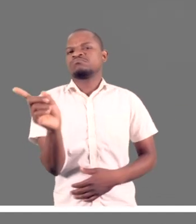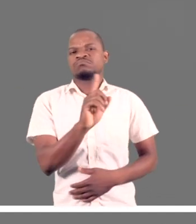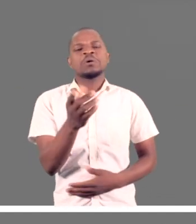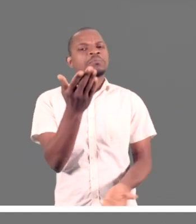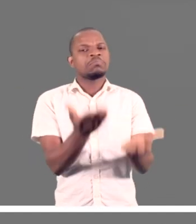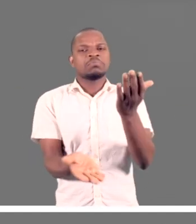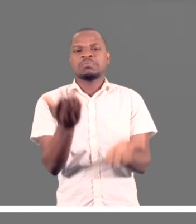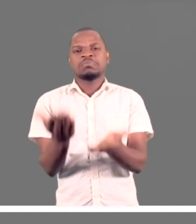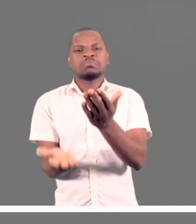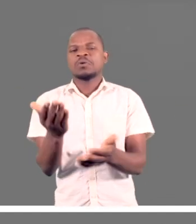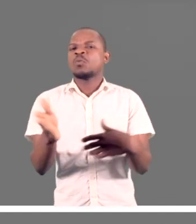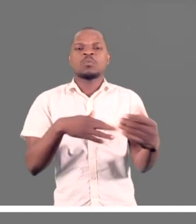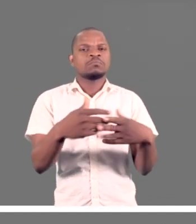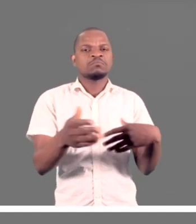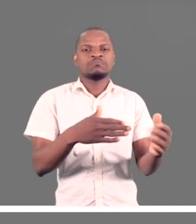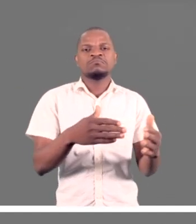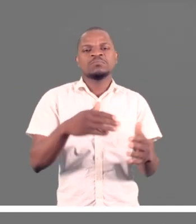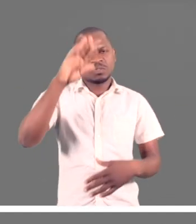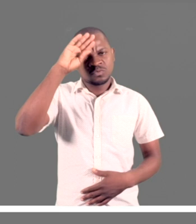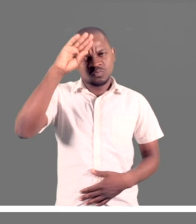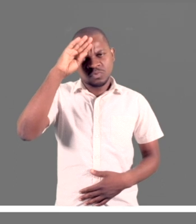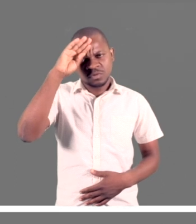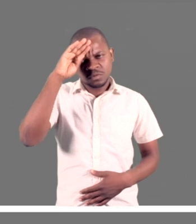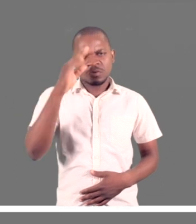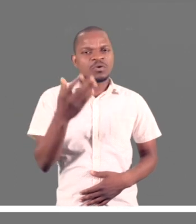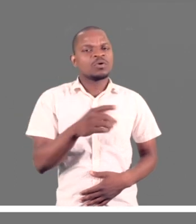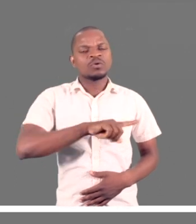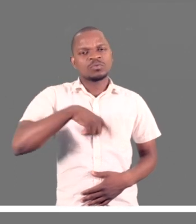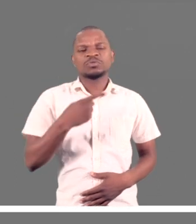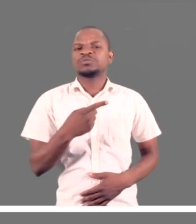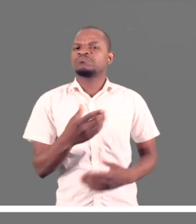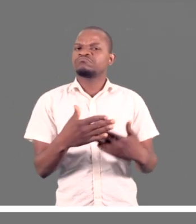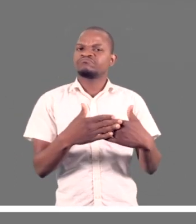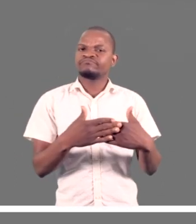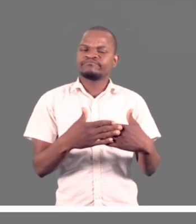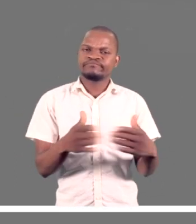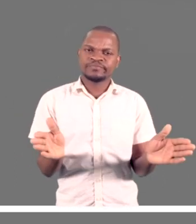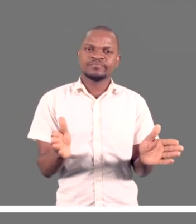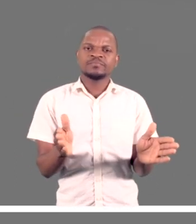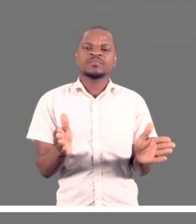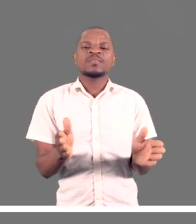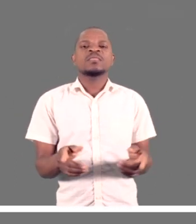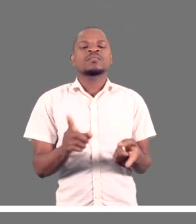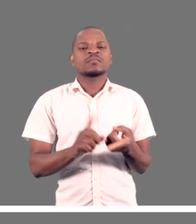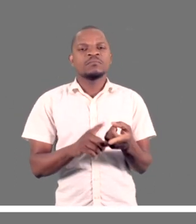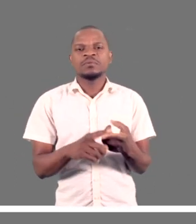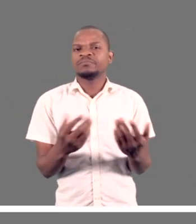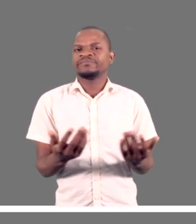independente do tipo de doença que cada criança aqui padece. Estamos exatamente